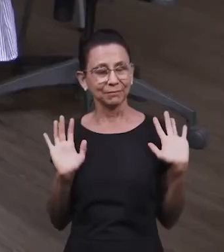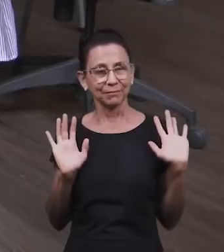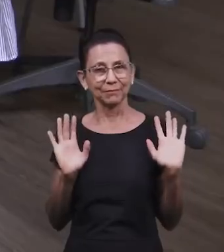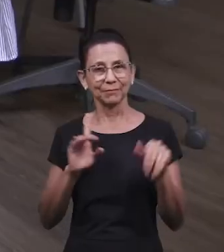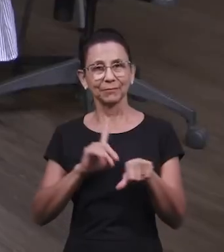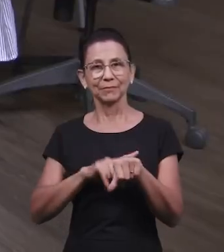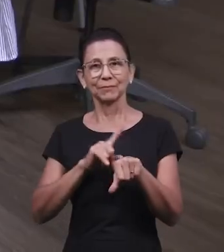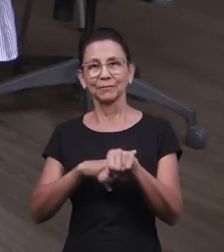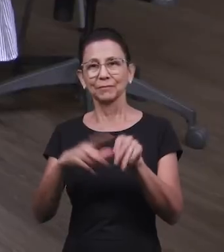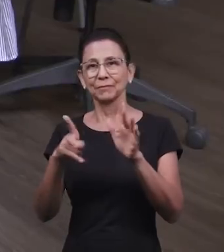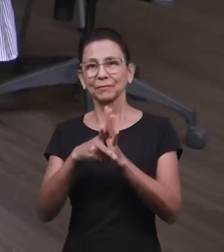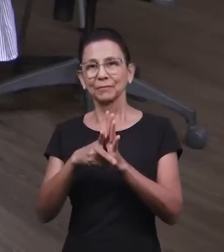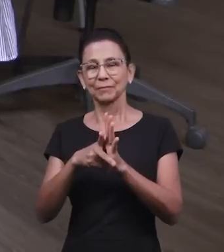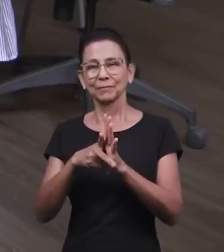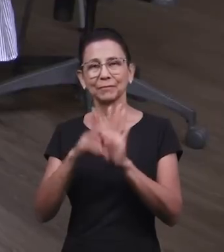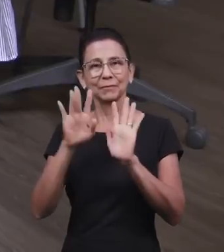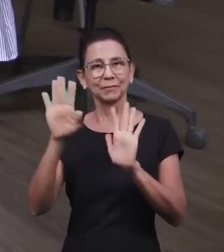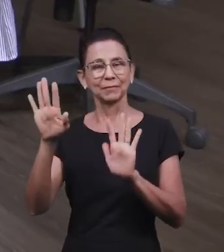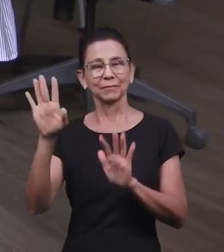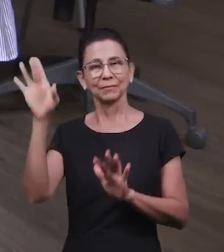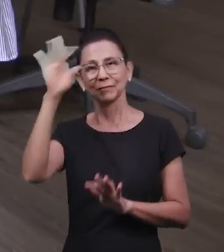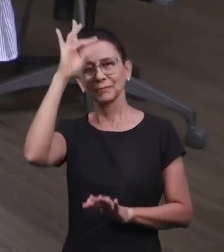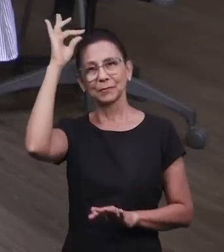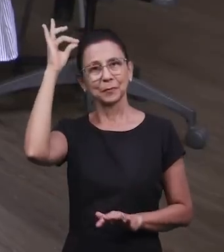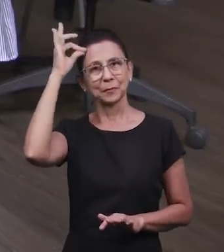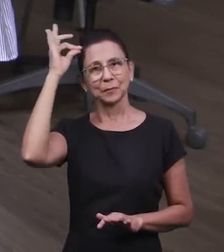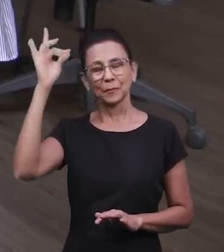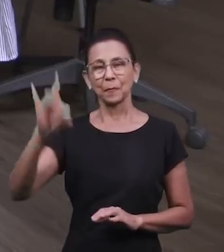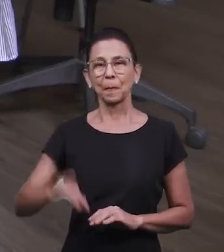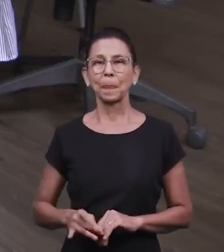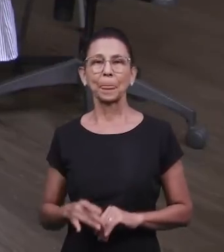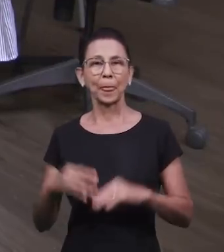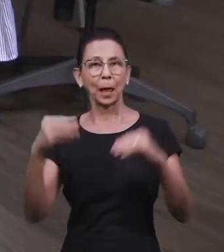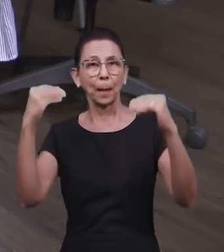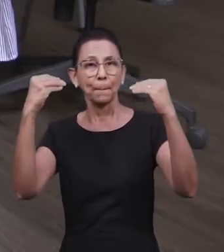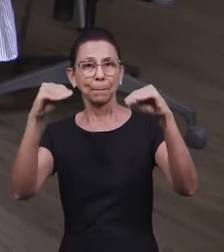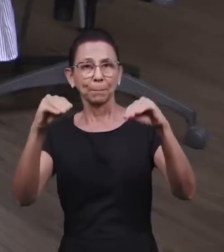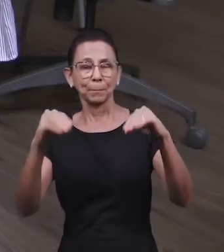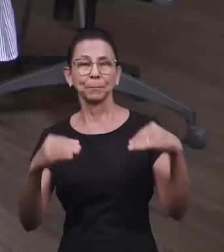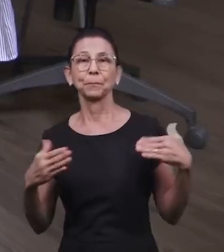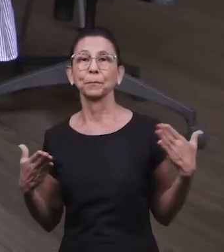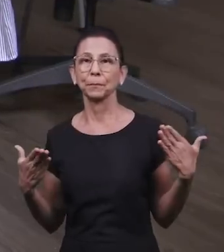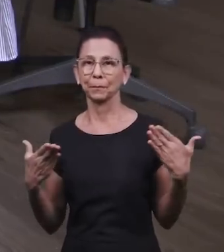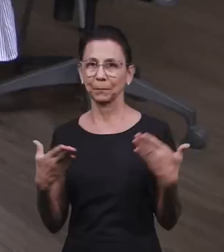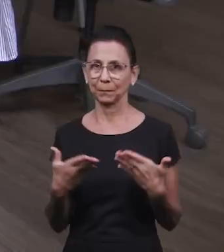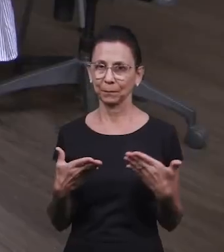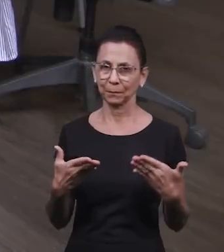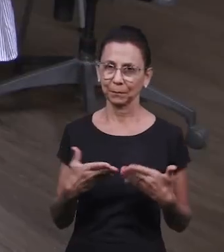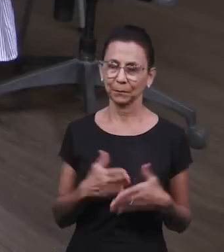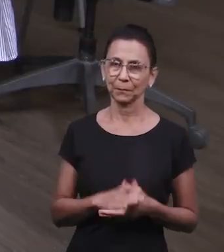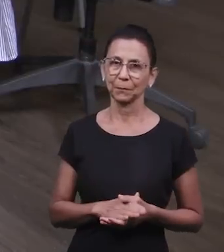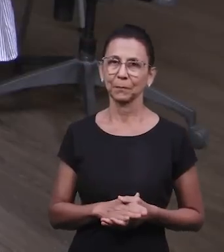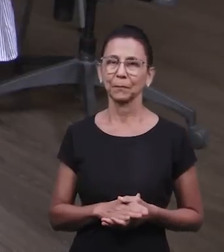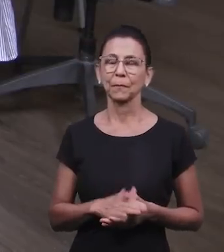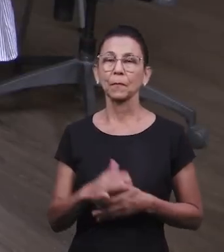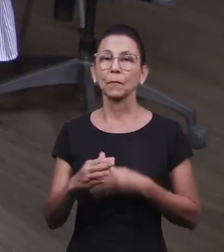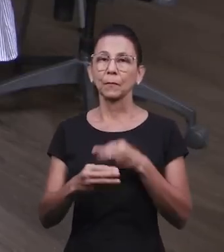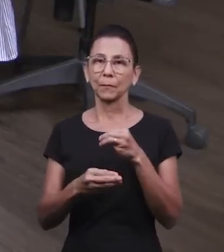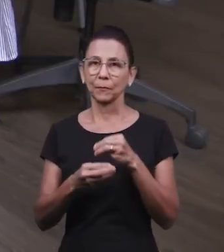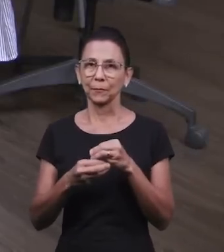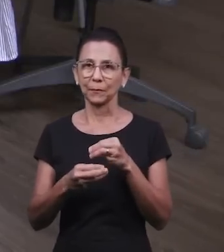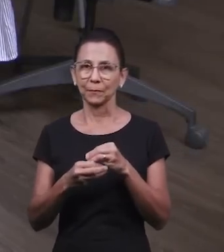Atemporal. Tá? Uma postagem que você faz hoje, e aqui eu quero reforçar o que o